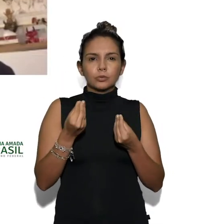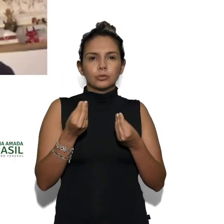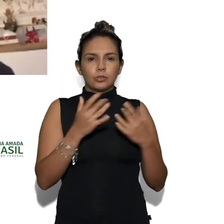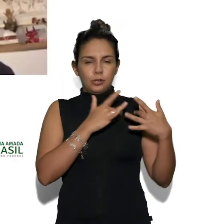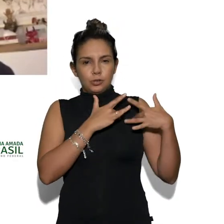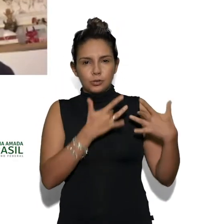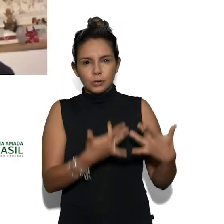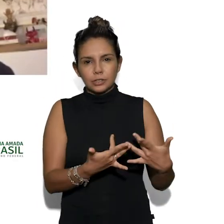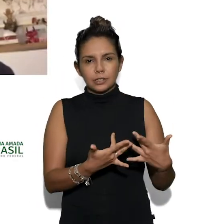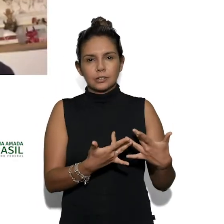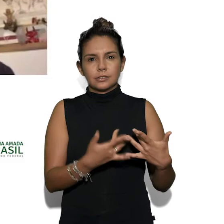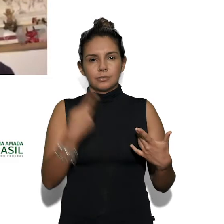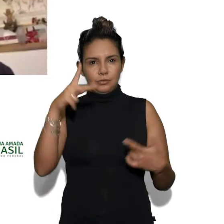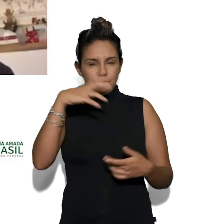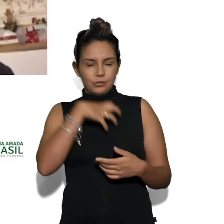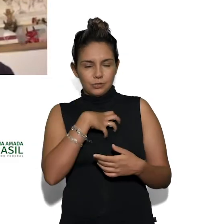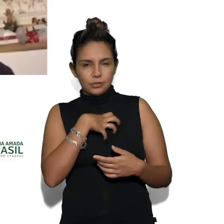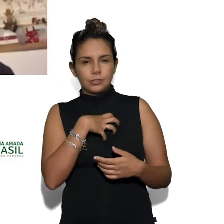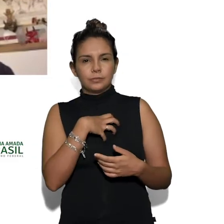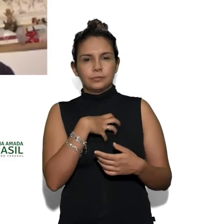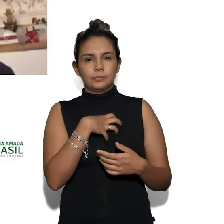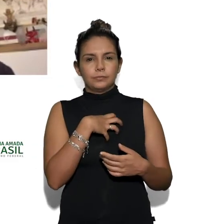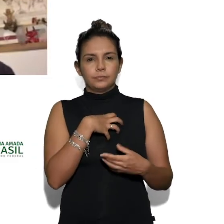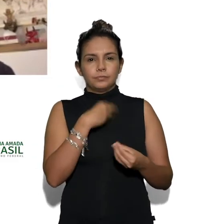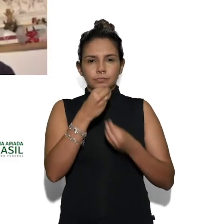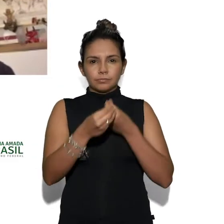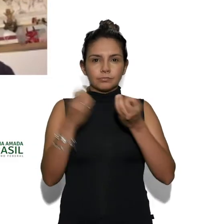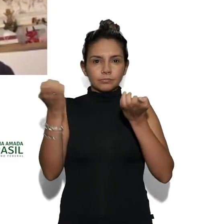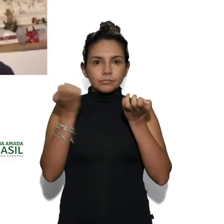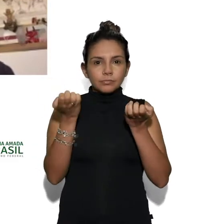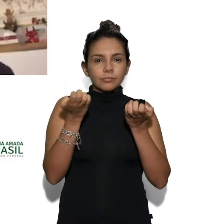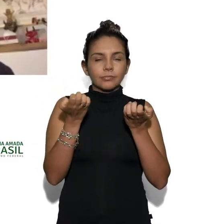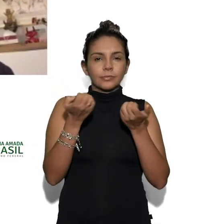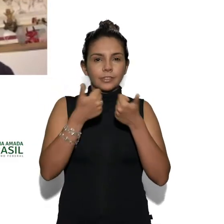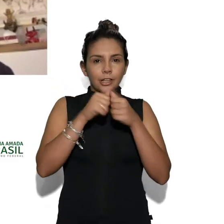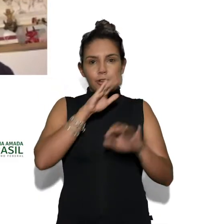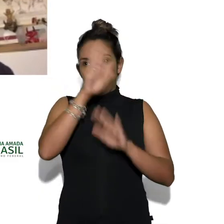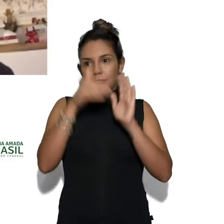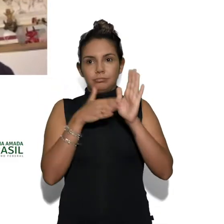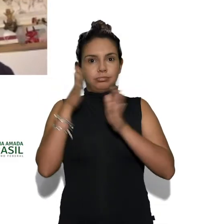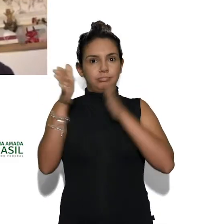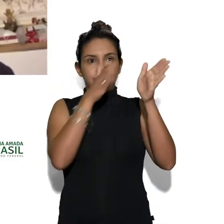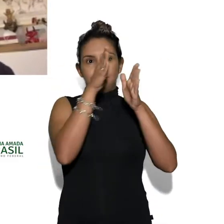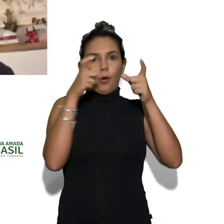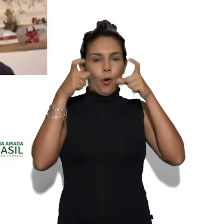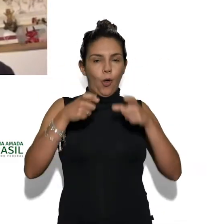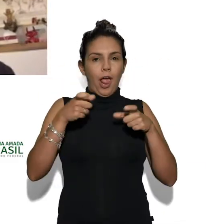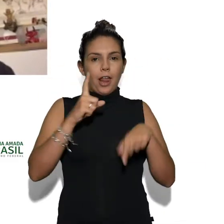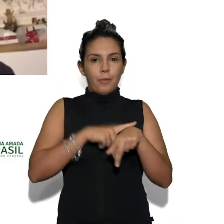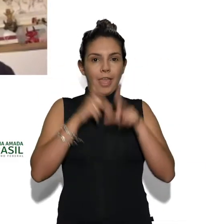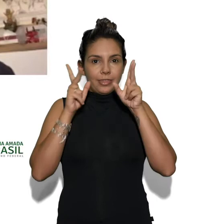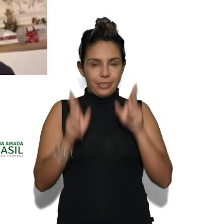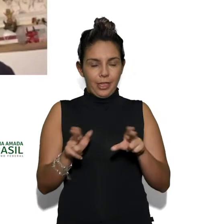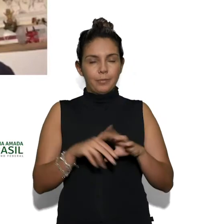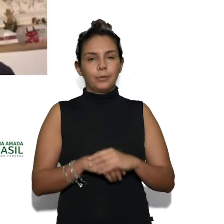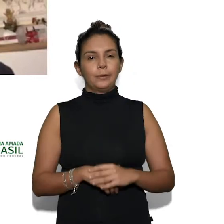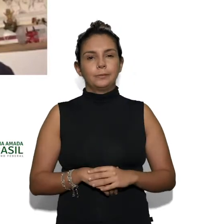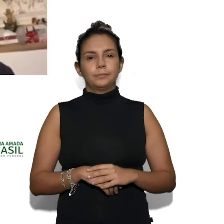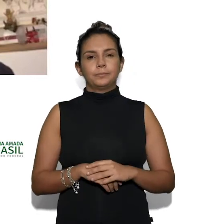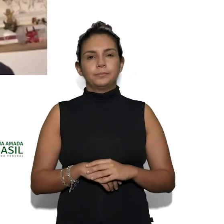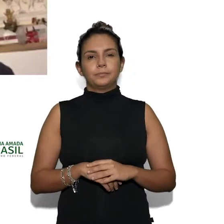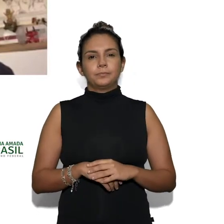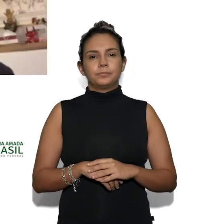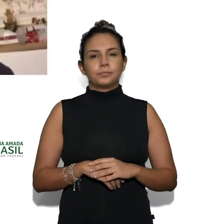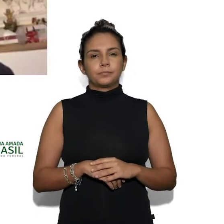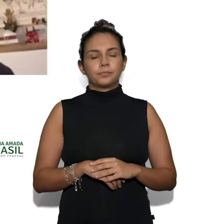solidário à sua sensação, como se você quisesse estar em todos os lugares ao mesmo tempo, né, Walter Ugumãe?